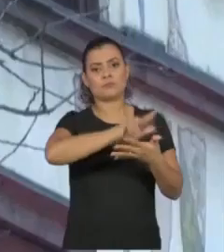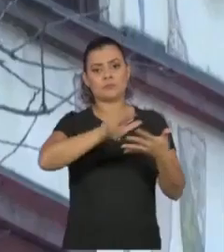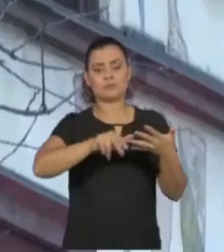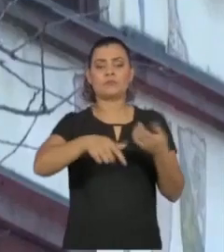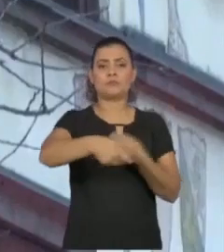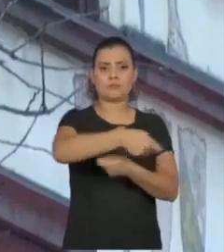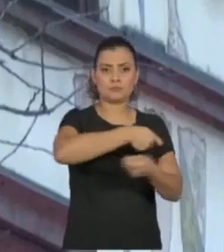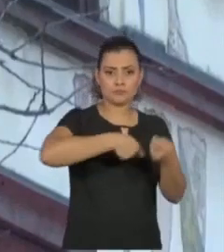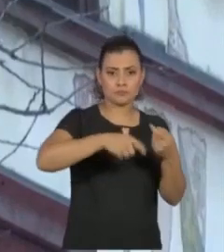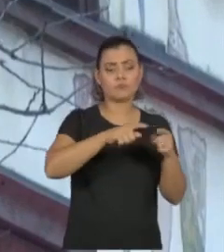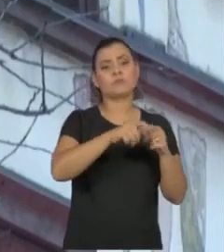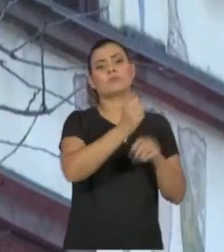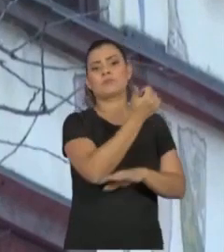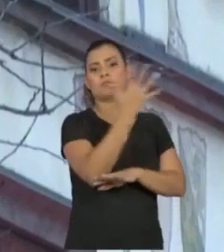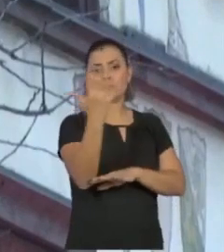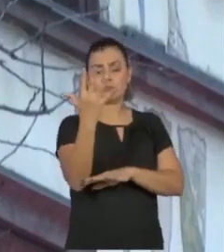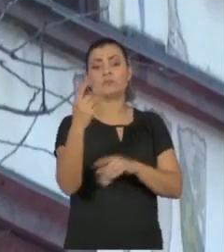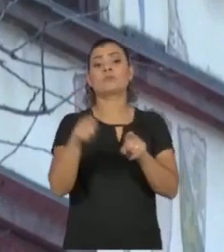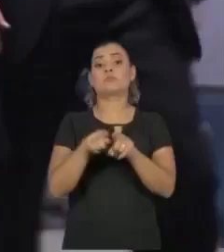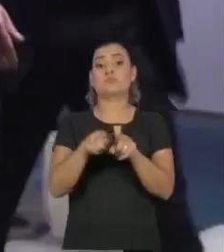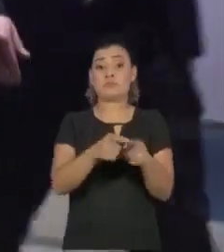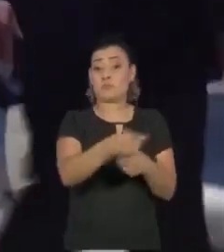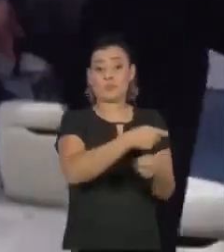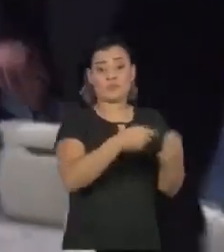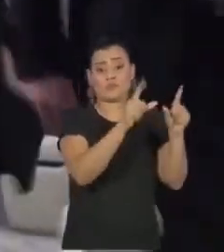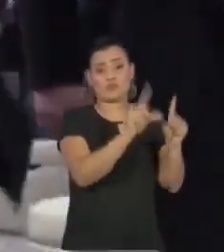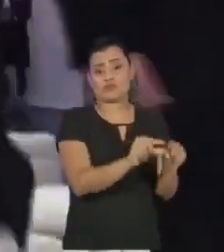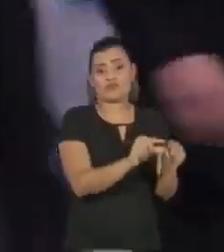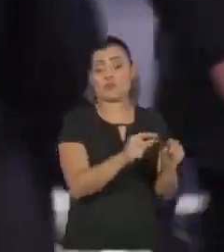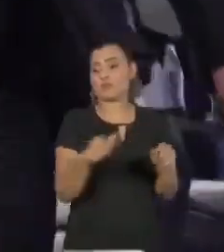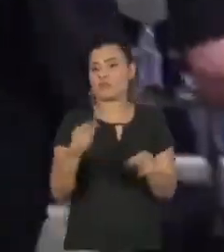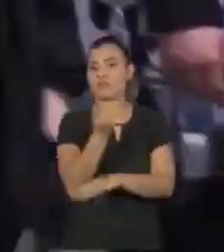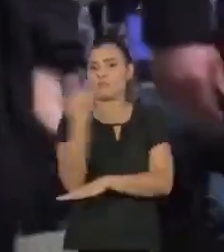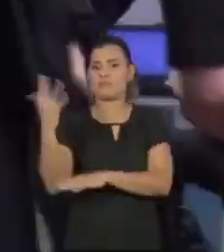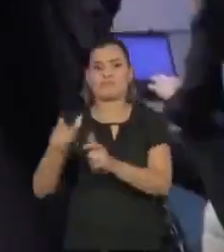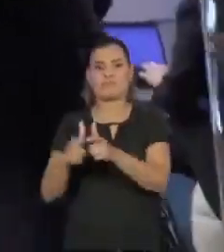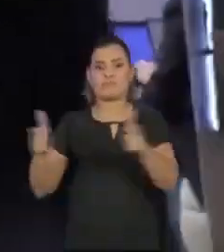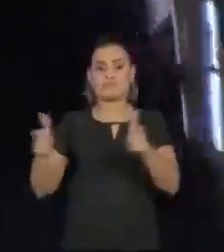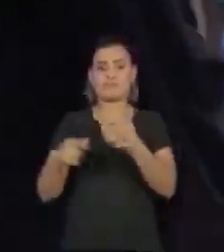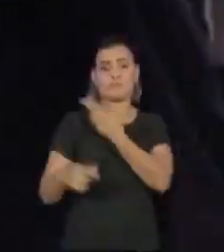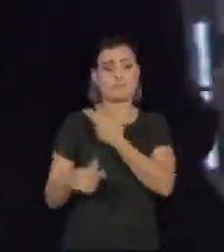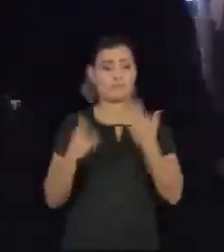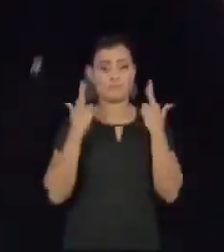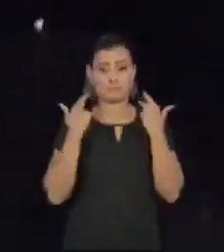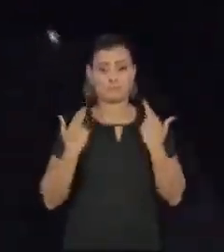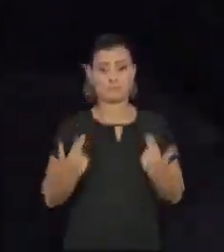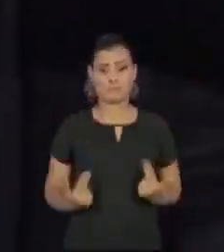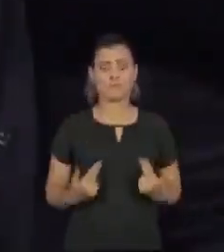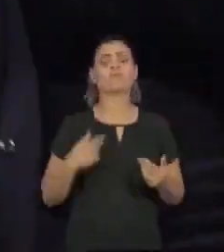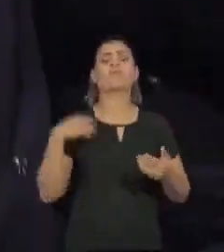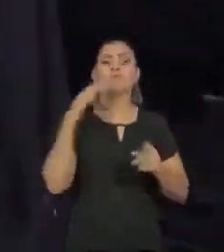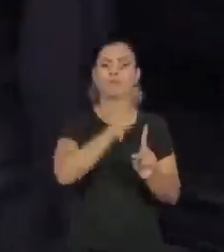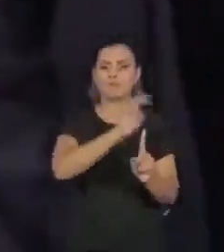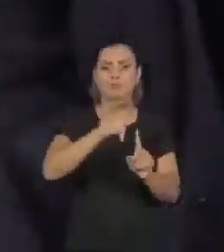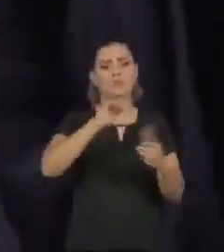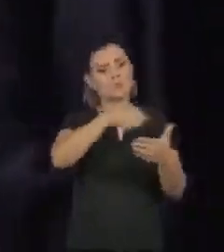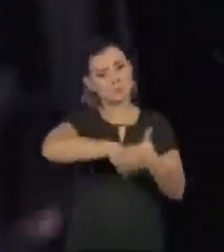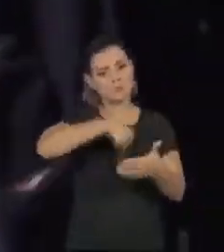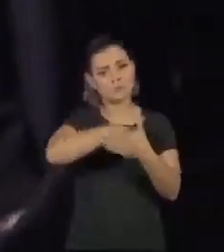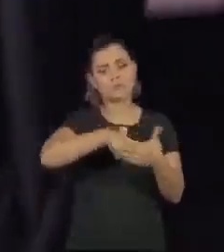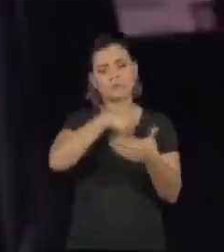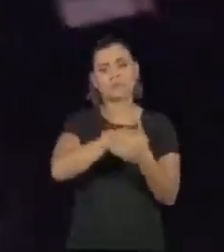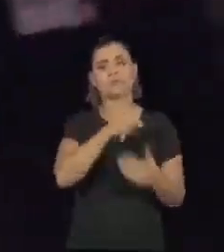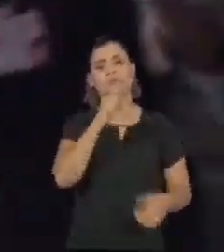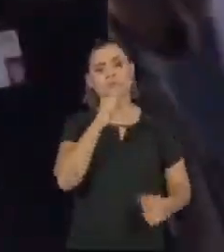ecologia contra 27 sobre economia. Greta Thunberg, que inspirou o movimento global de estudantes em defesa do meio